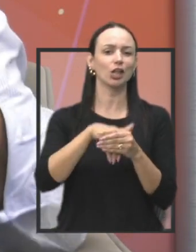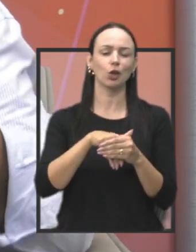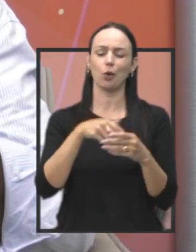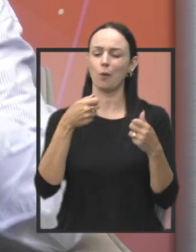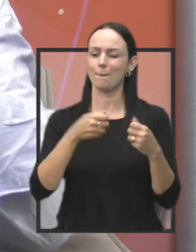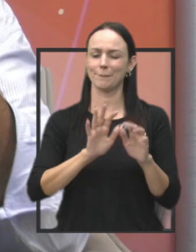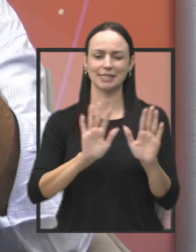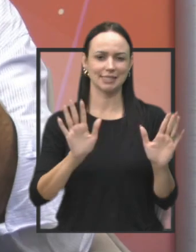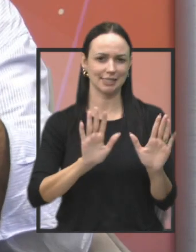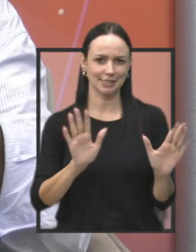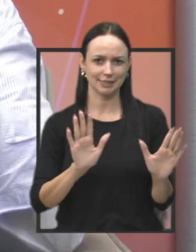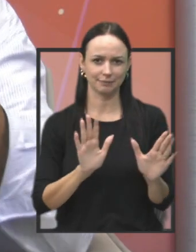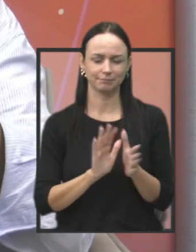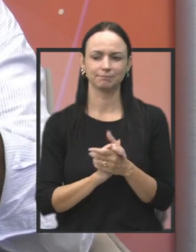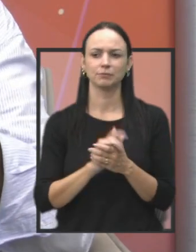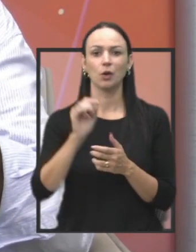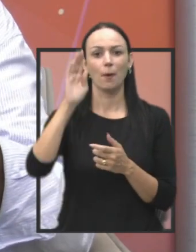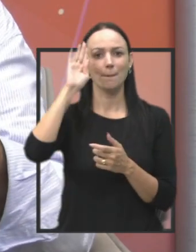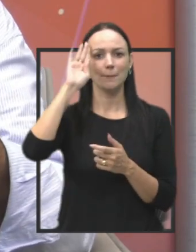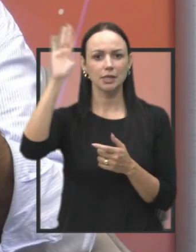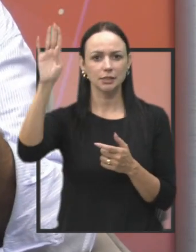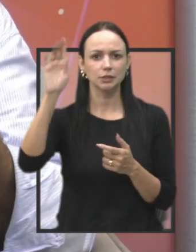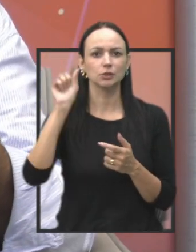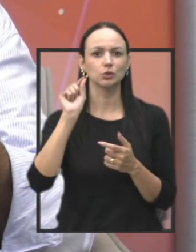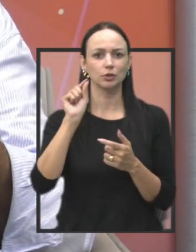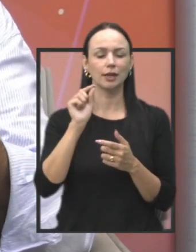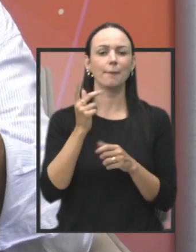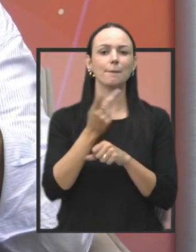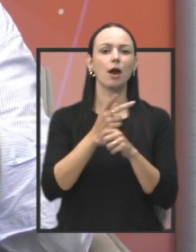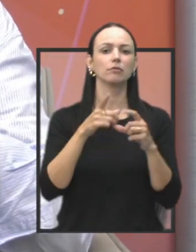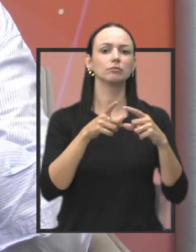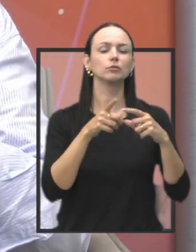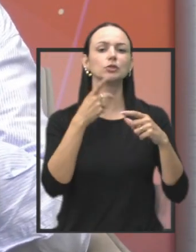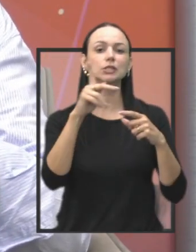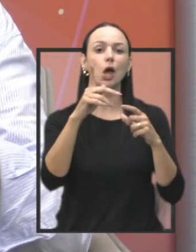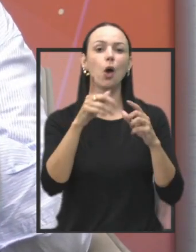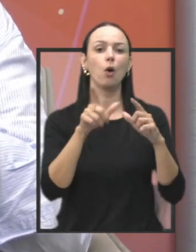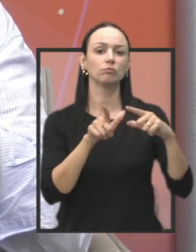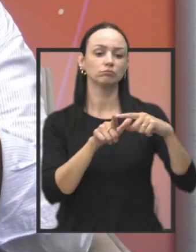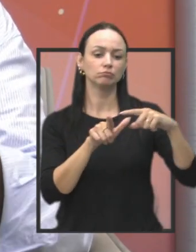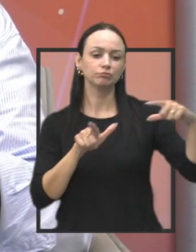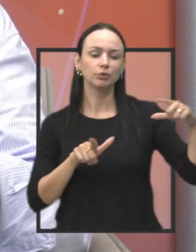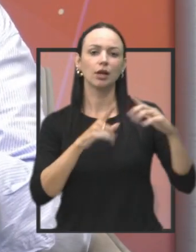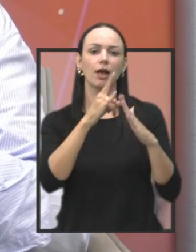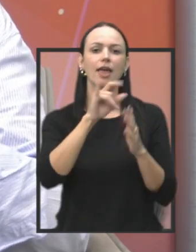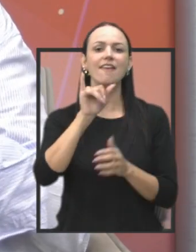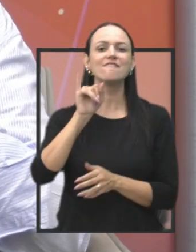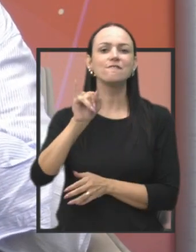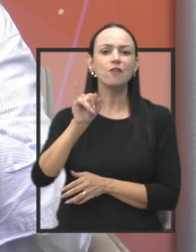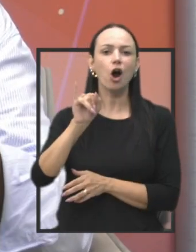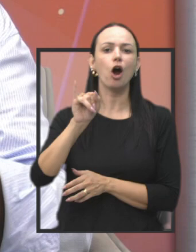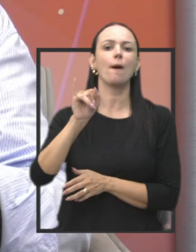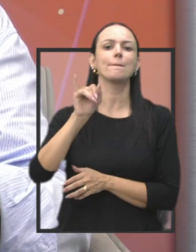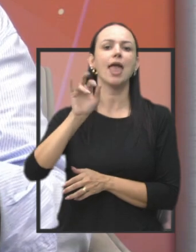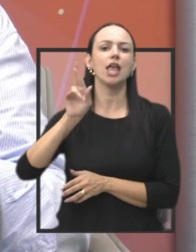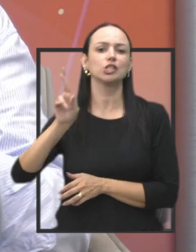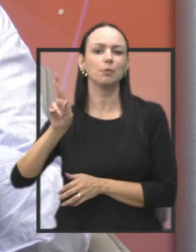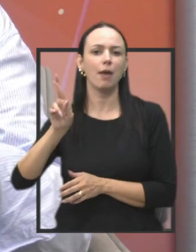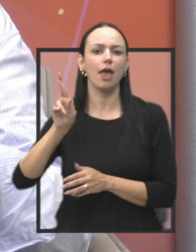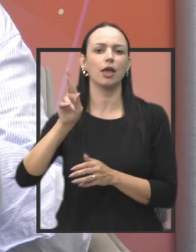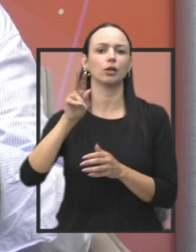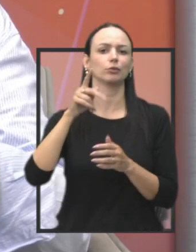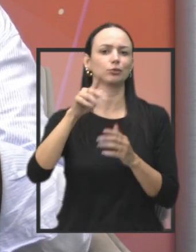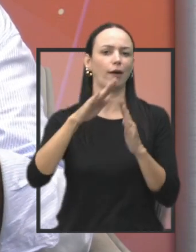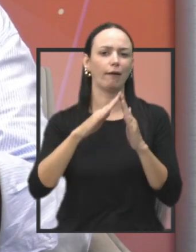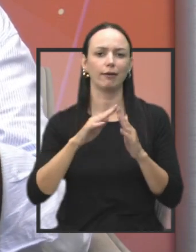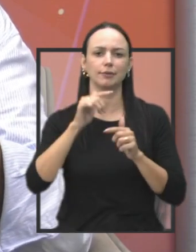mas o principal é buscar o informe de rendimentos do seu trabalho, de aluguel, da aposentadoria. Então,